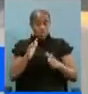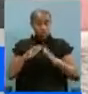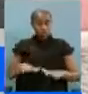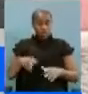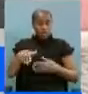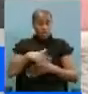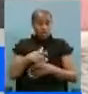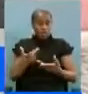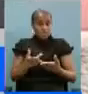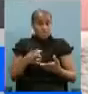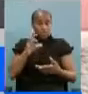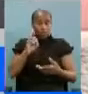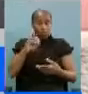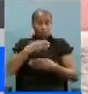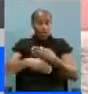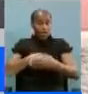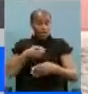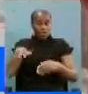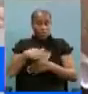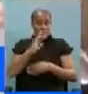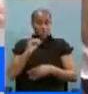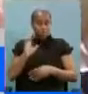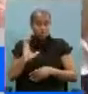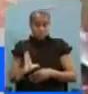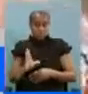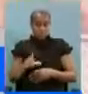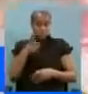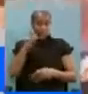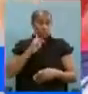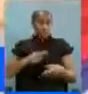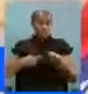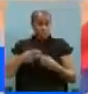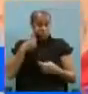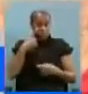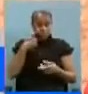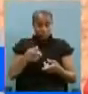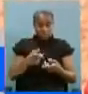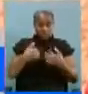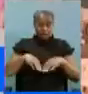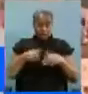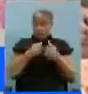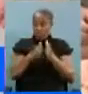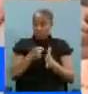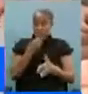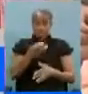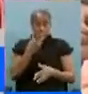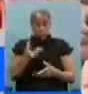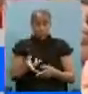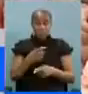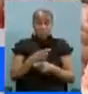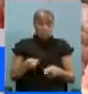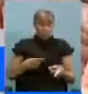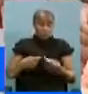da Holanda e na Rua São João, as vendedeiras mostram que conhecem a legislação local, mas todas têm uma justificativa para a ocupação